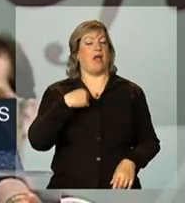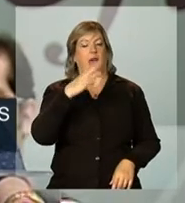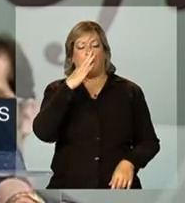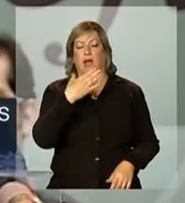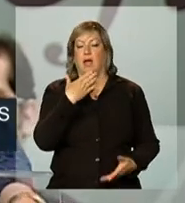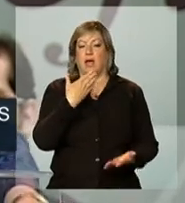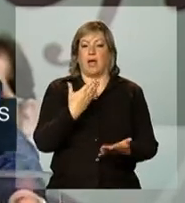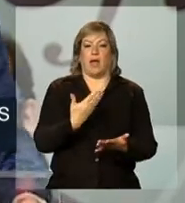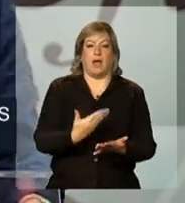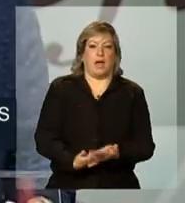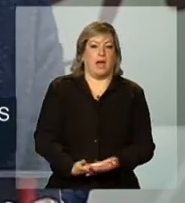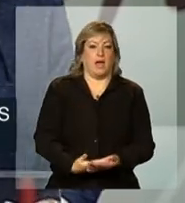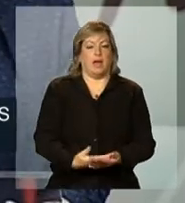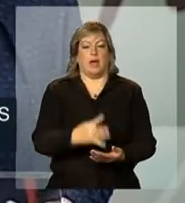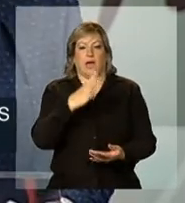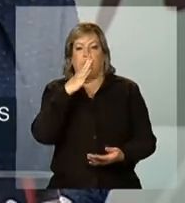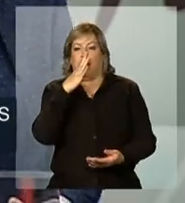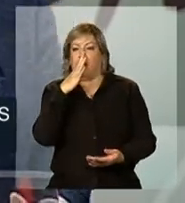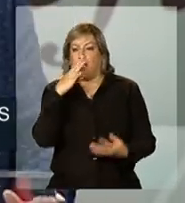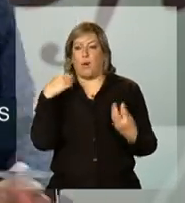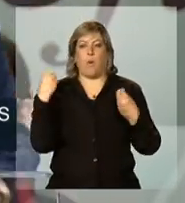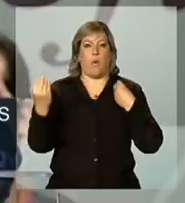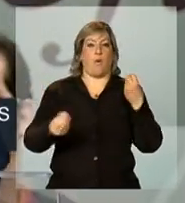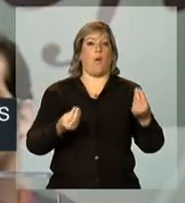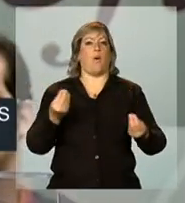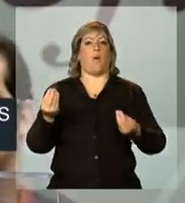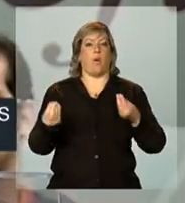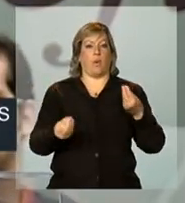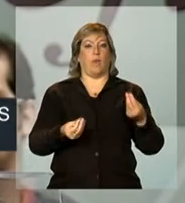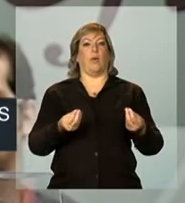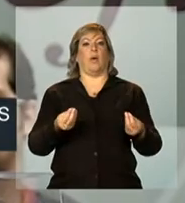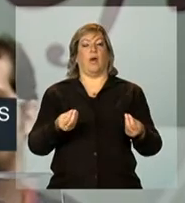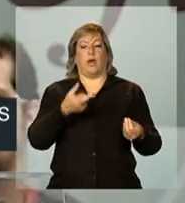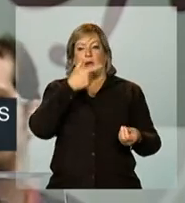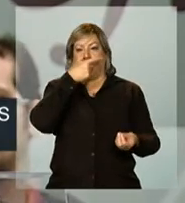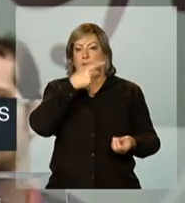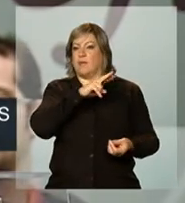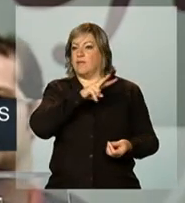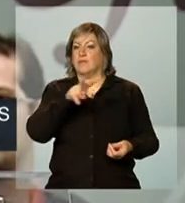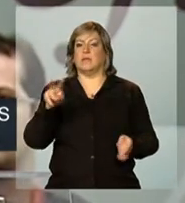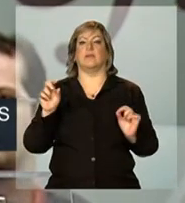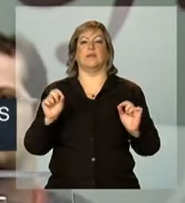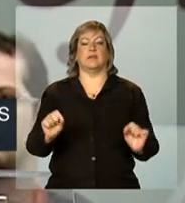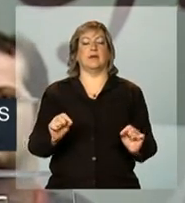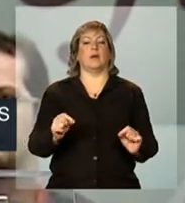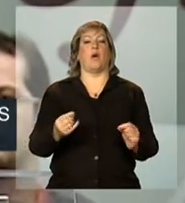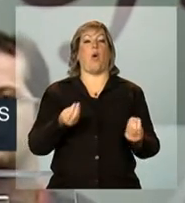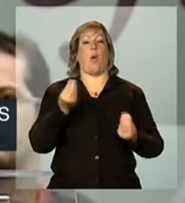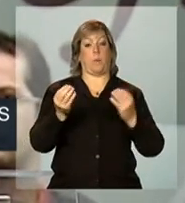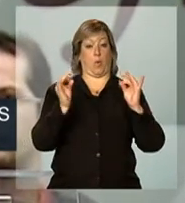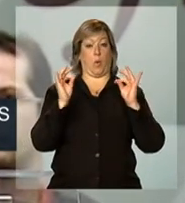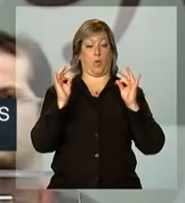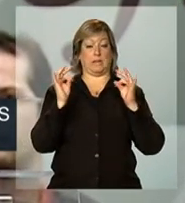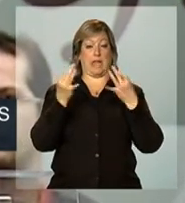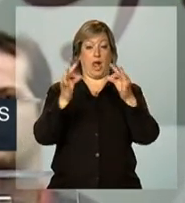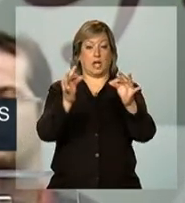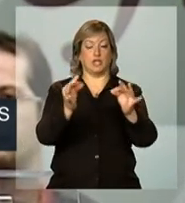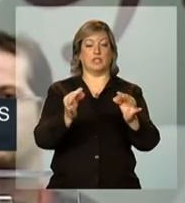absolutamente encantada com o uso de tecnologia de